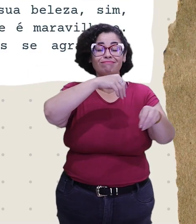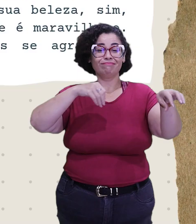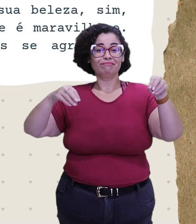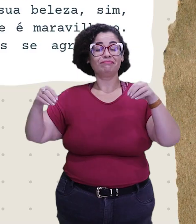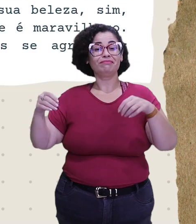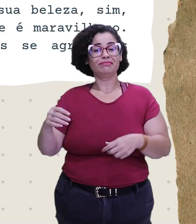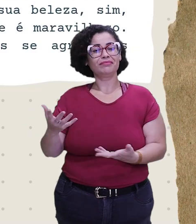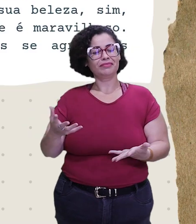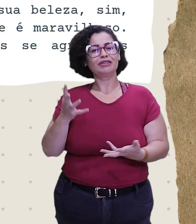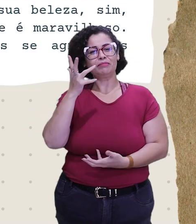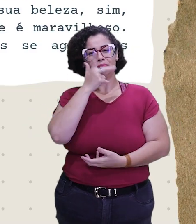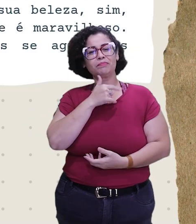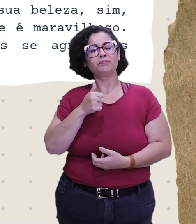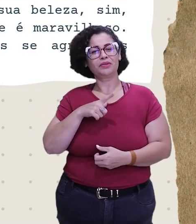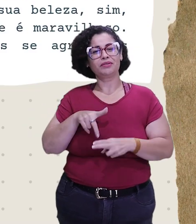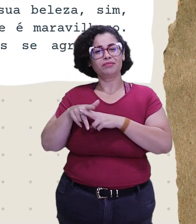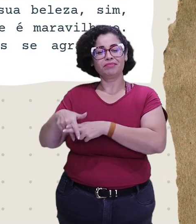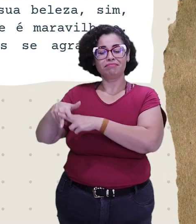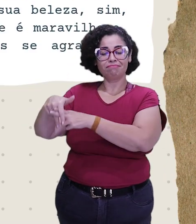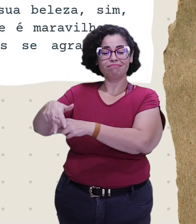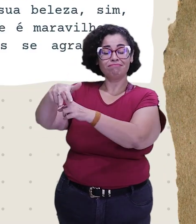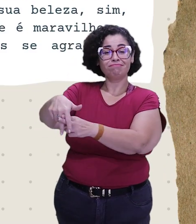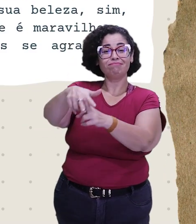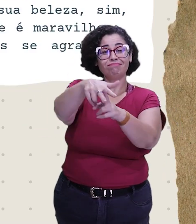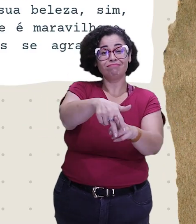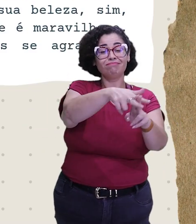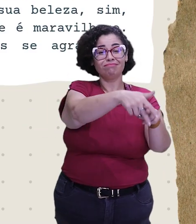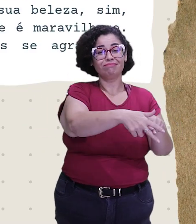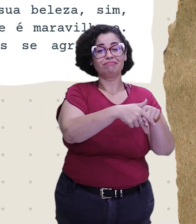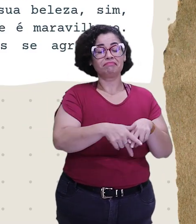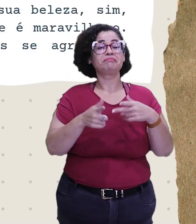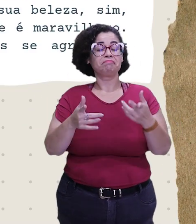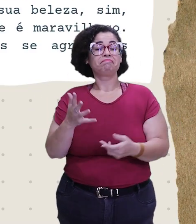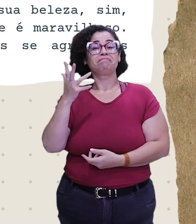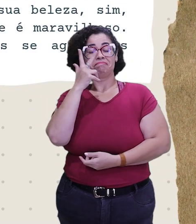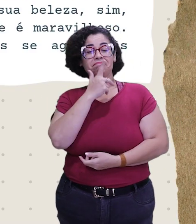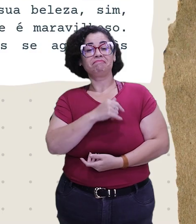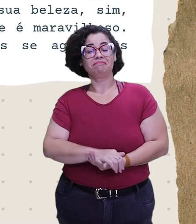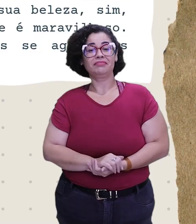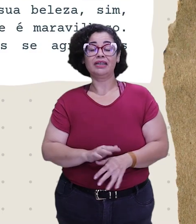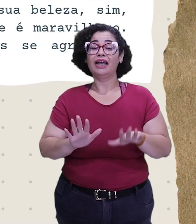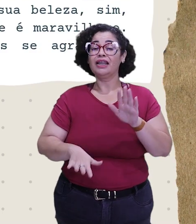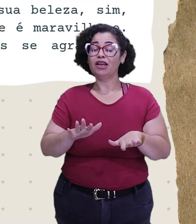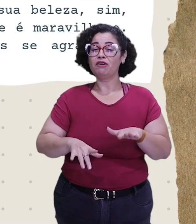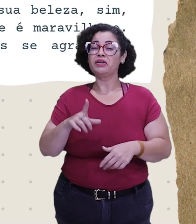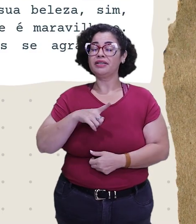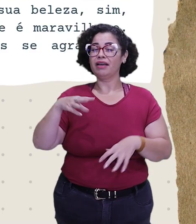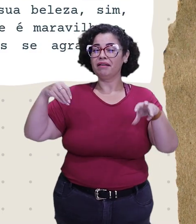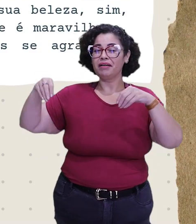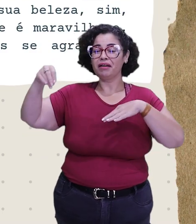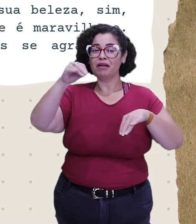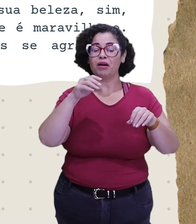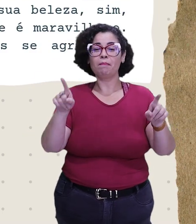É velho e desbotado o carrossel do Nhozinho França, mas tem a sua beleza. Talvez esteja nas lâmpadas ou